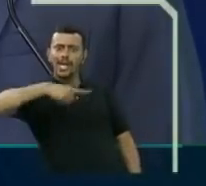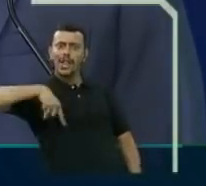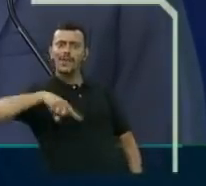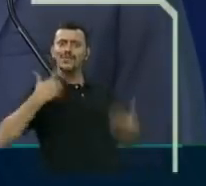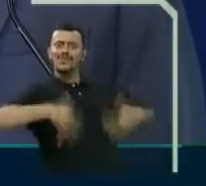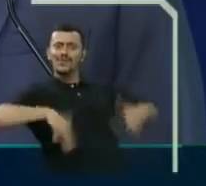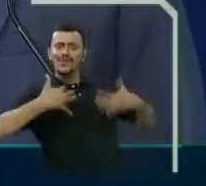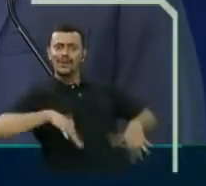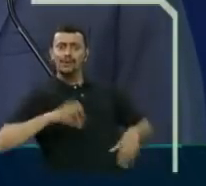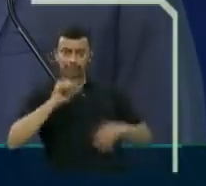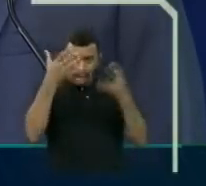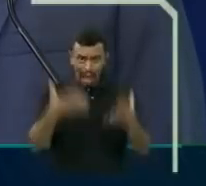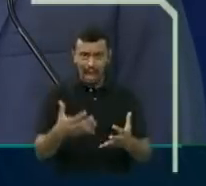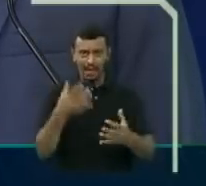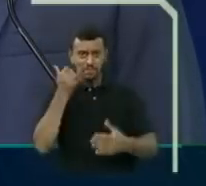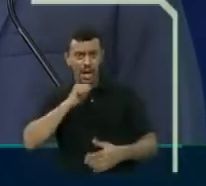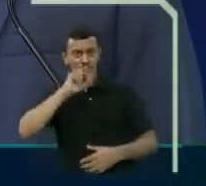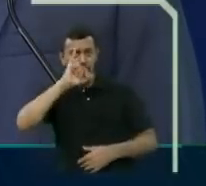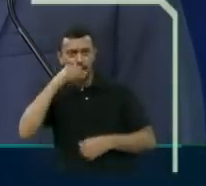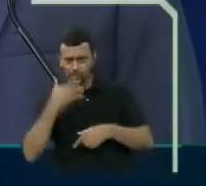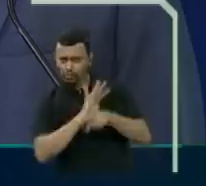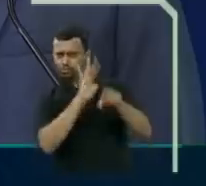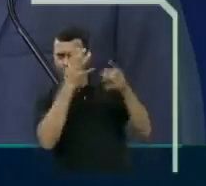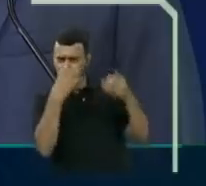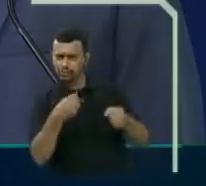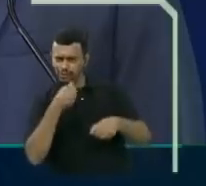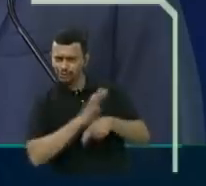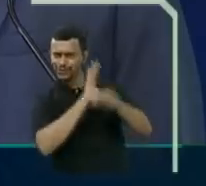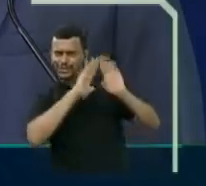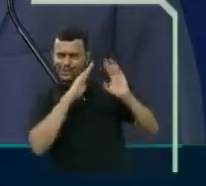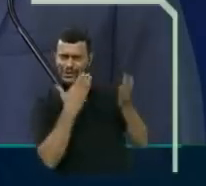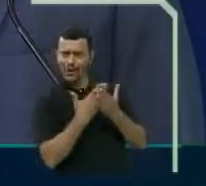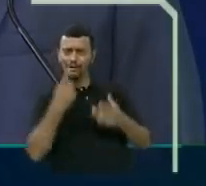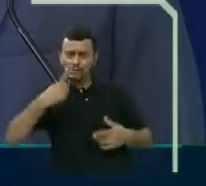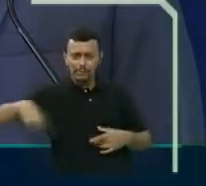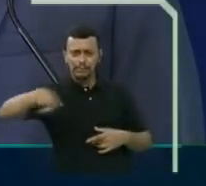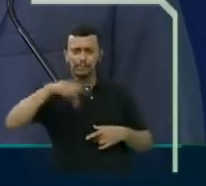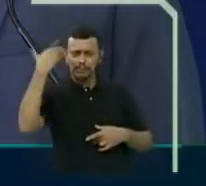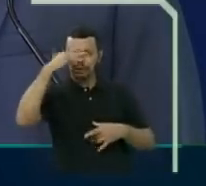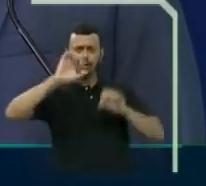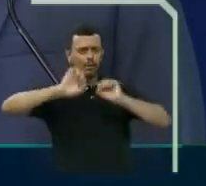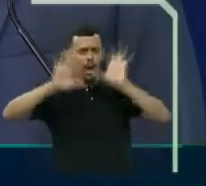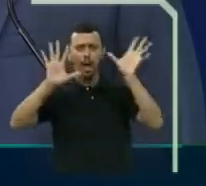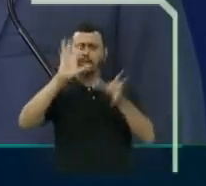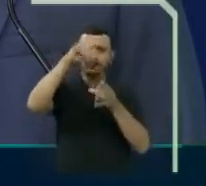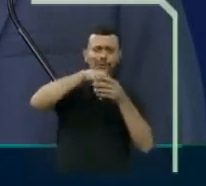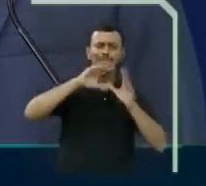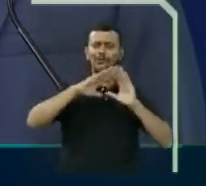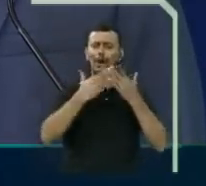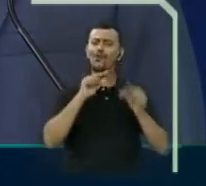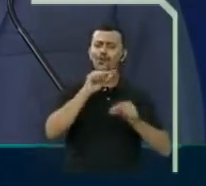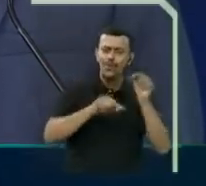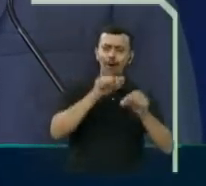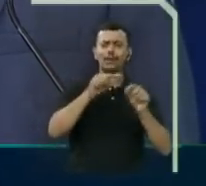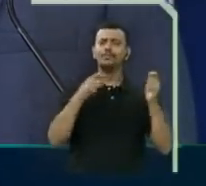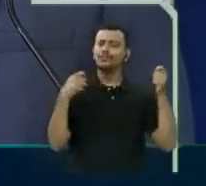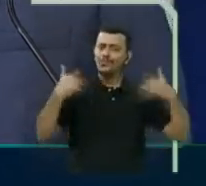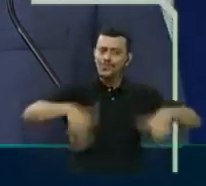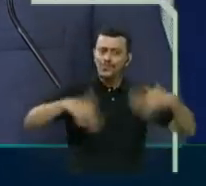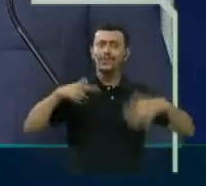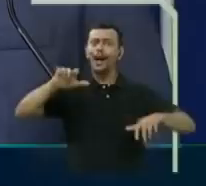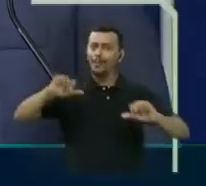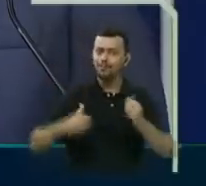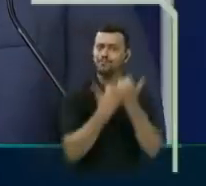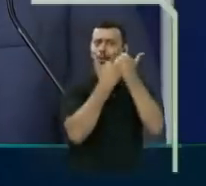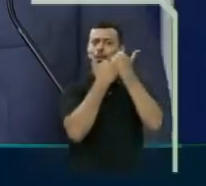dos pais, a colaboração dos pais, o entendimento do que se passa na escola e, sem dúvida nenhuma, o apoio ao